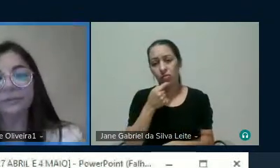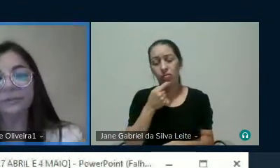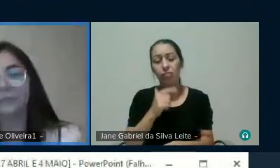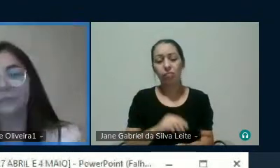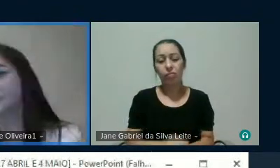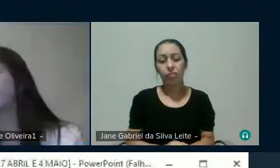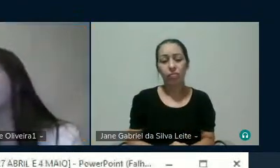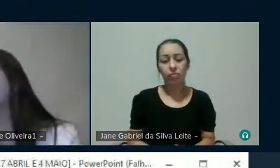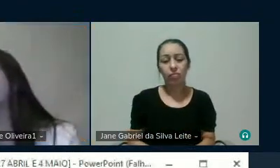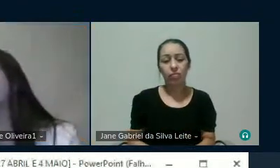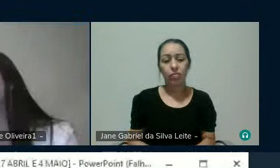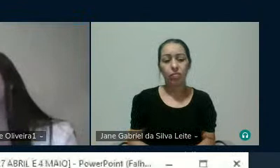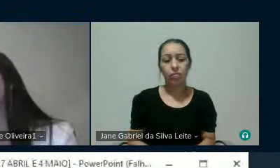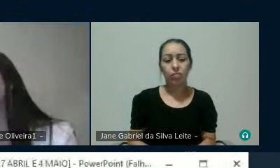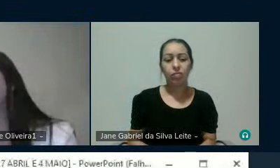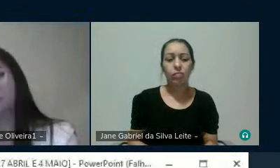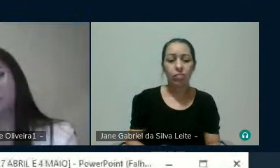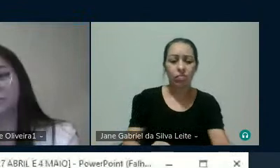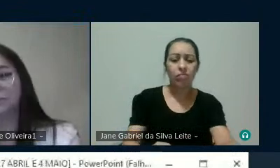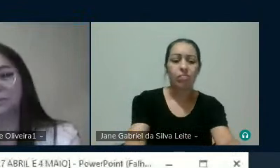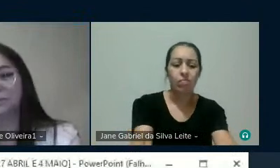Ficou ruim.